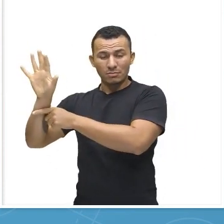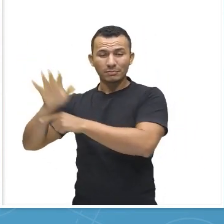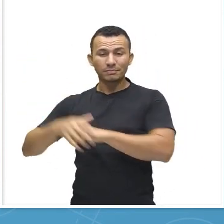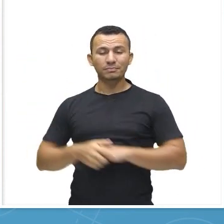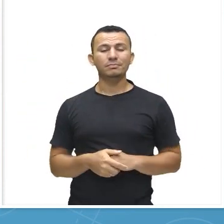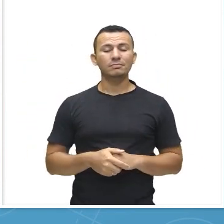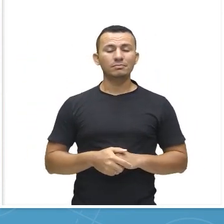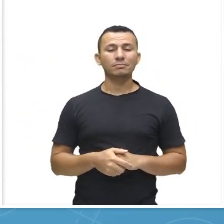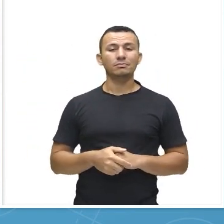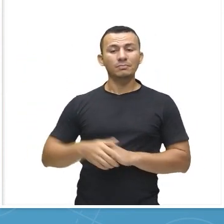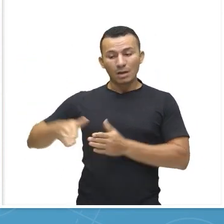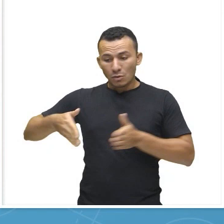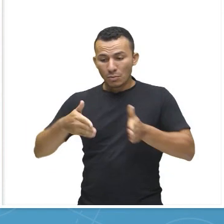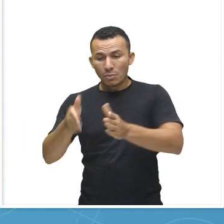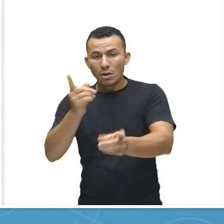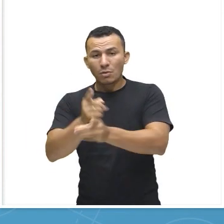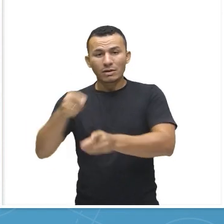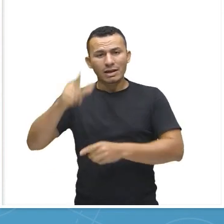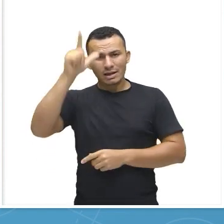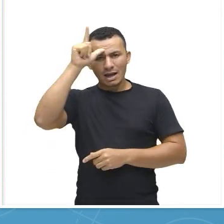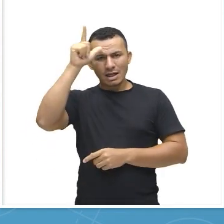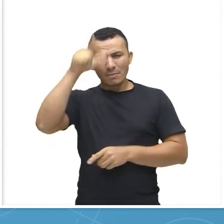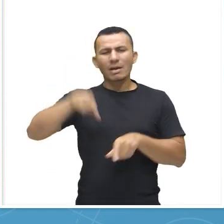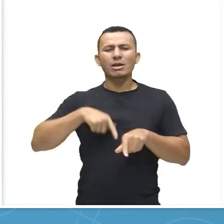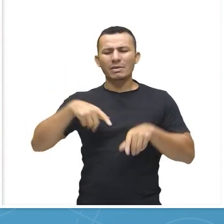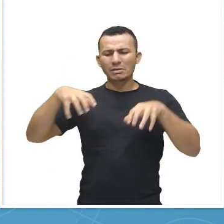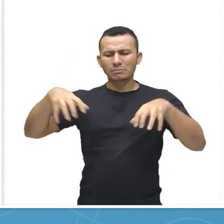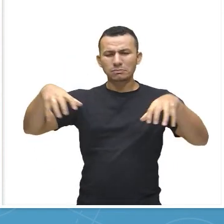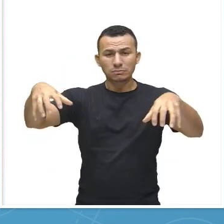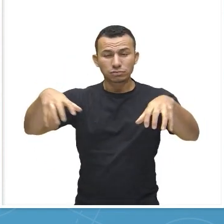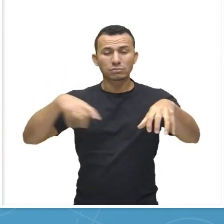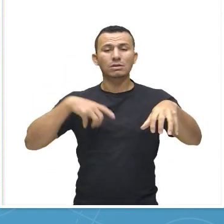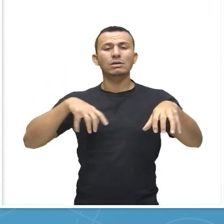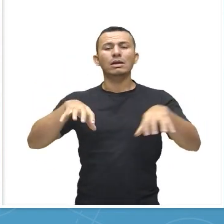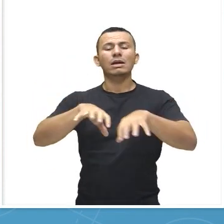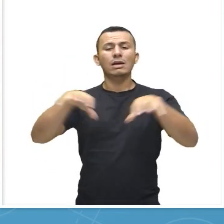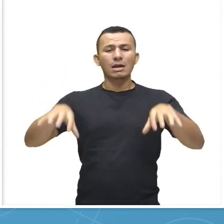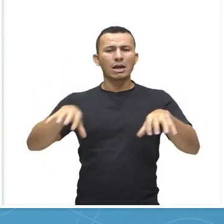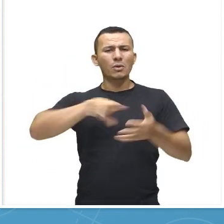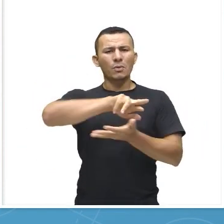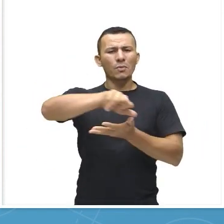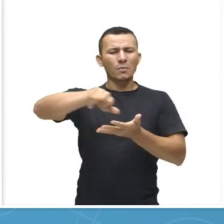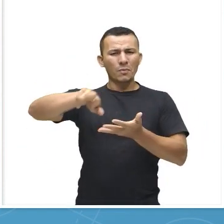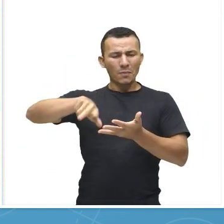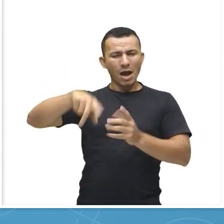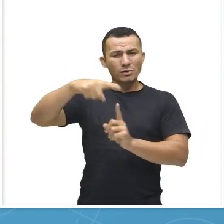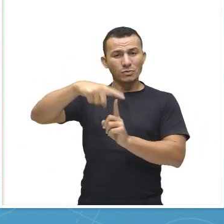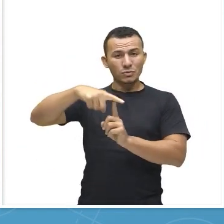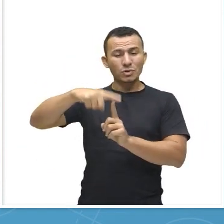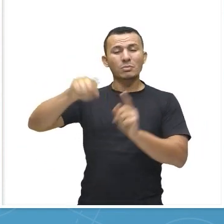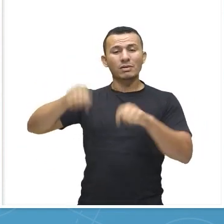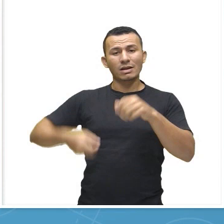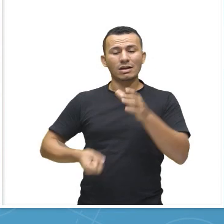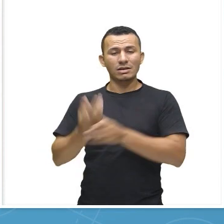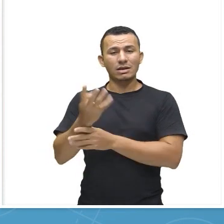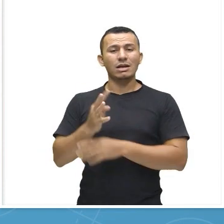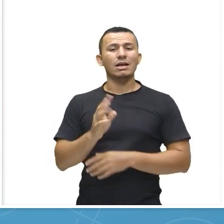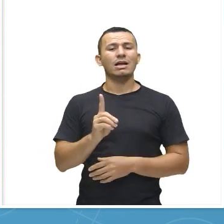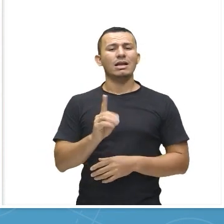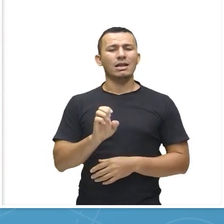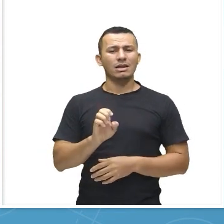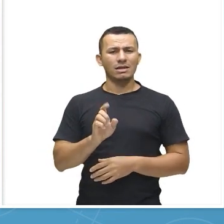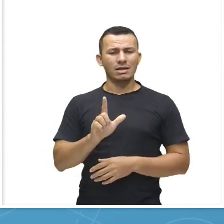ao passar pela Alemanha e Países Baixos. O Reno se divide em diversas ramificações, formando um delta.